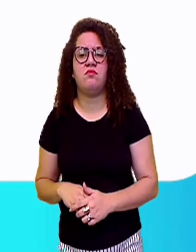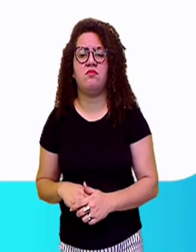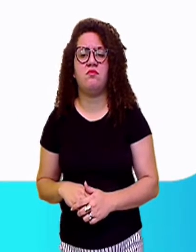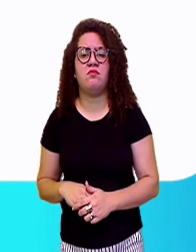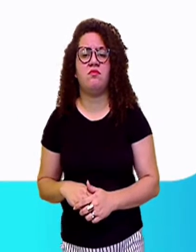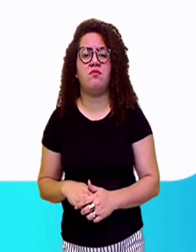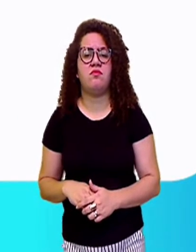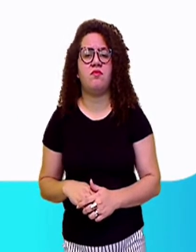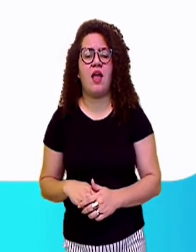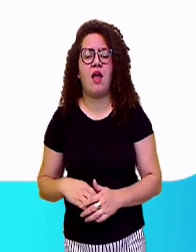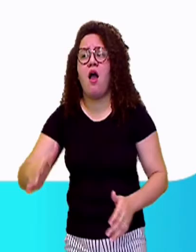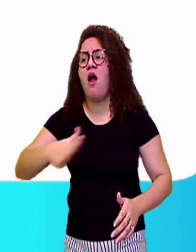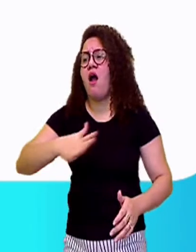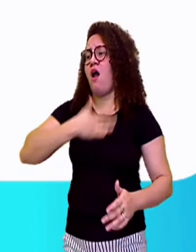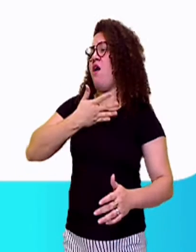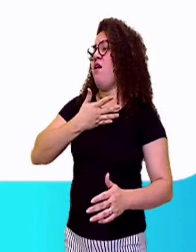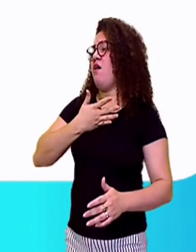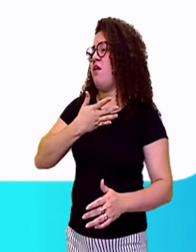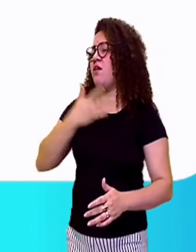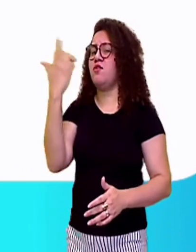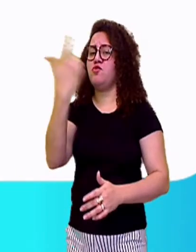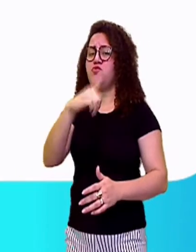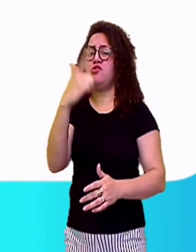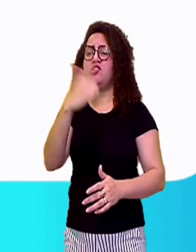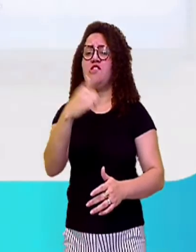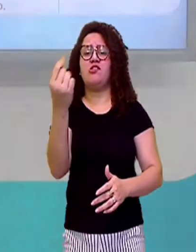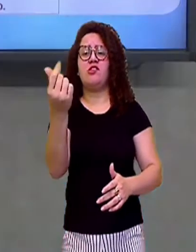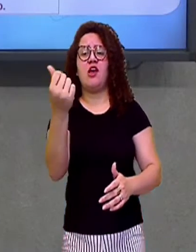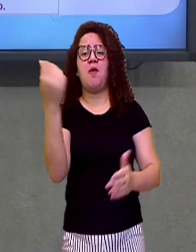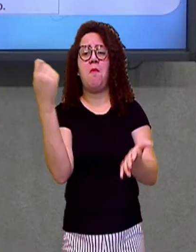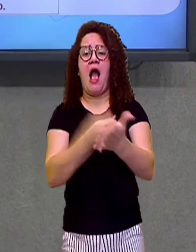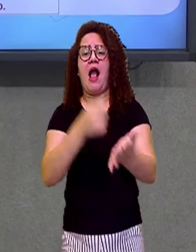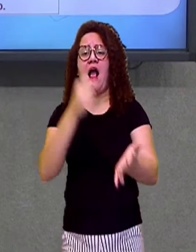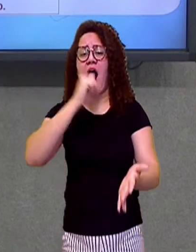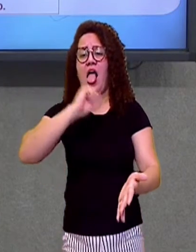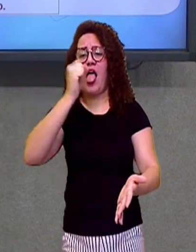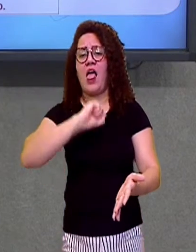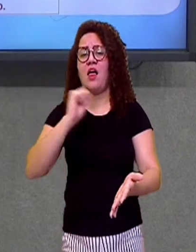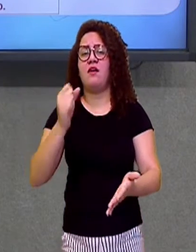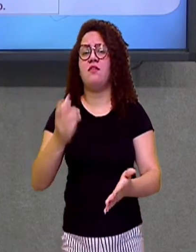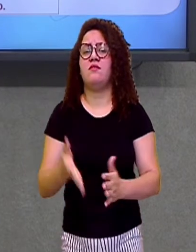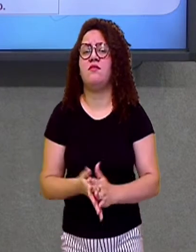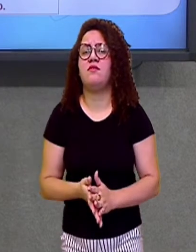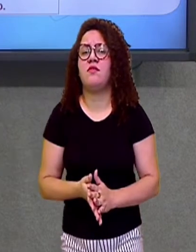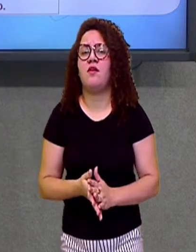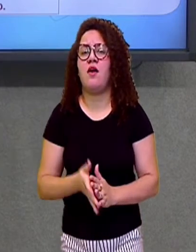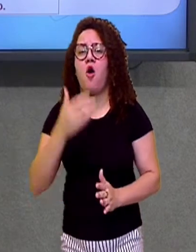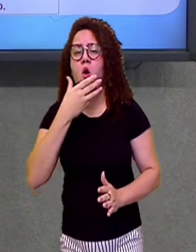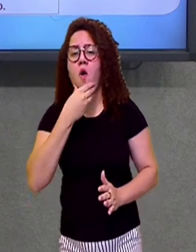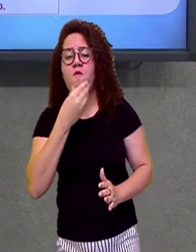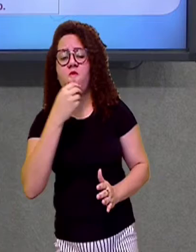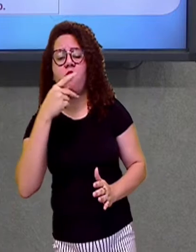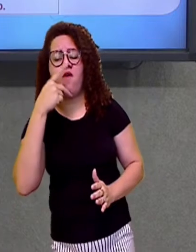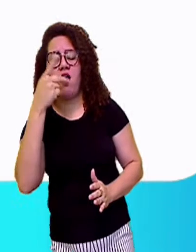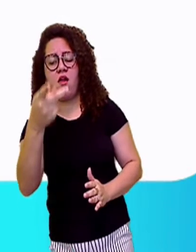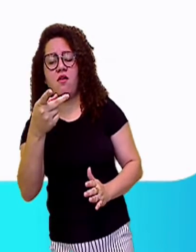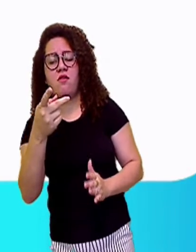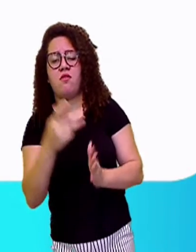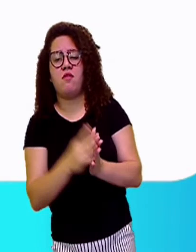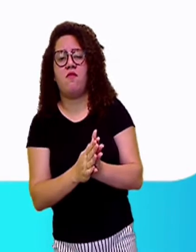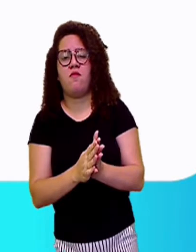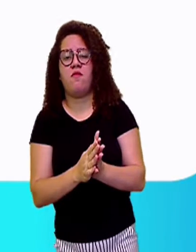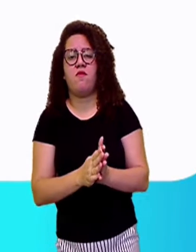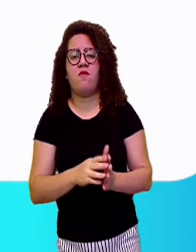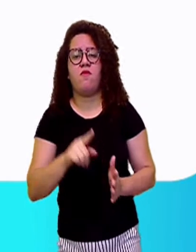Então, ela assustou, porque ela não tinha dinheiro para pagar o sorvete. Aí o que ele falou para ela? Ah, você não